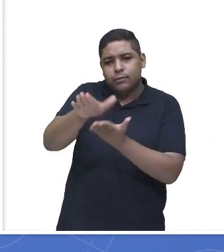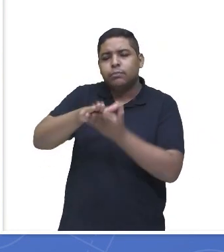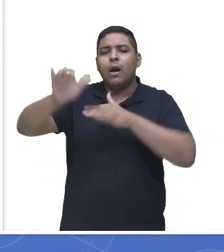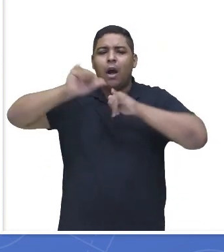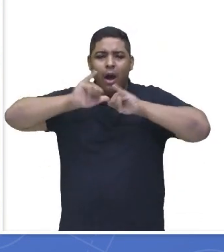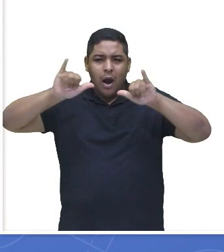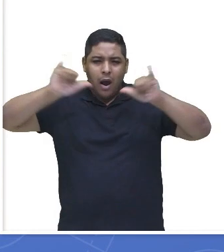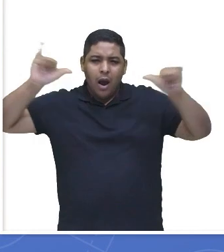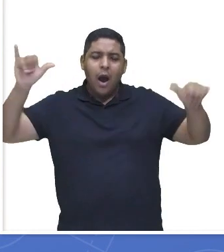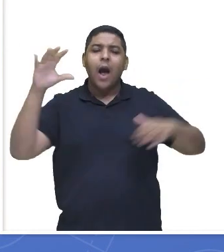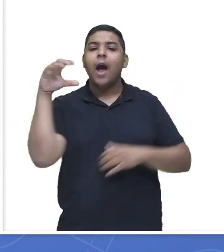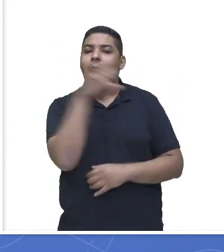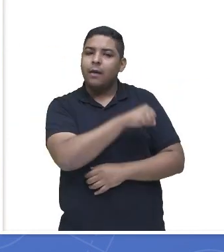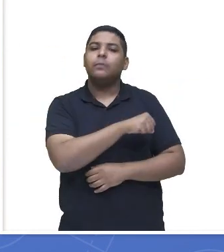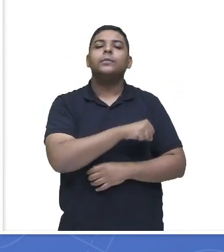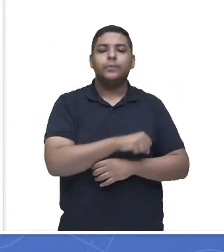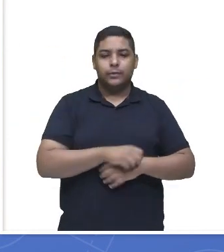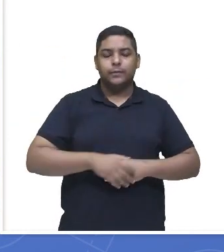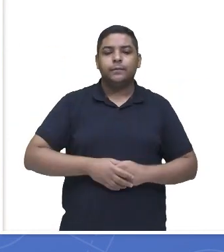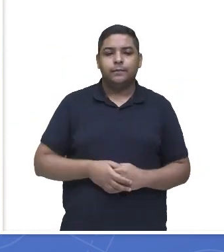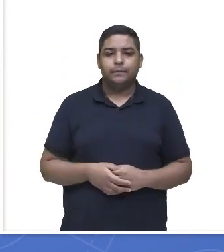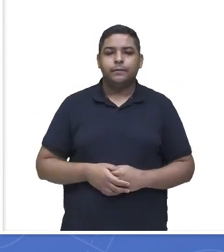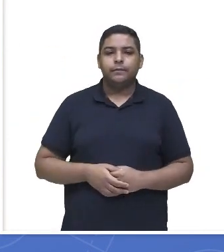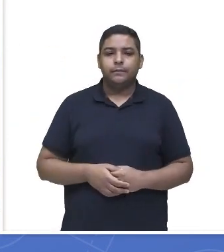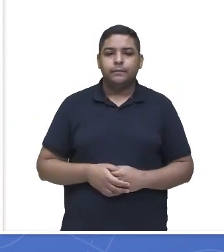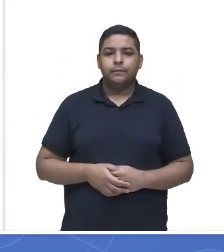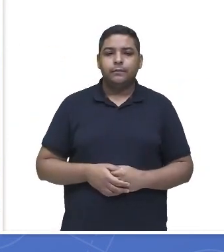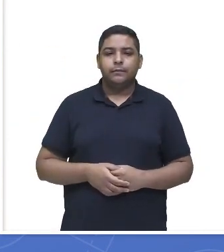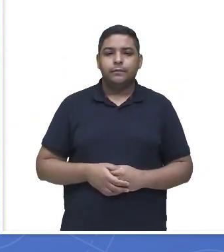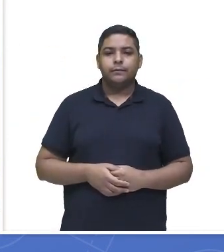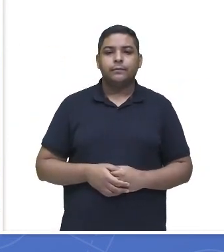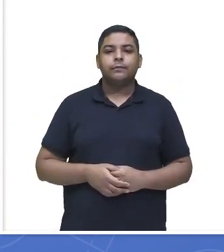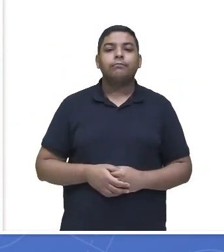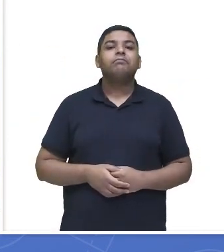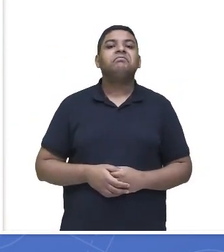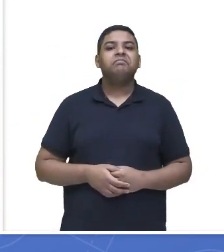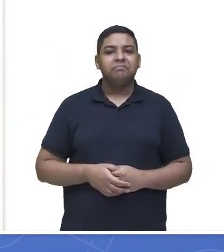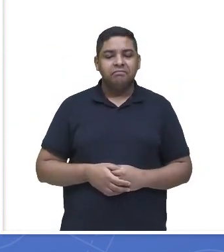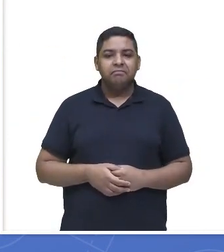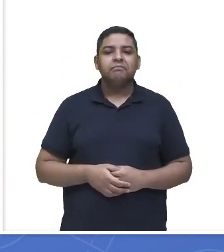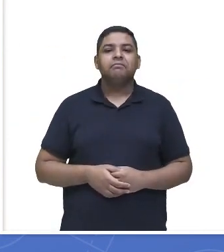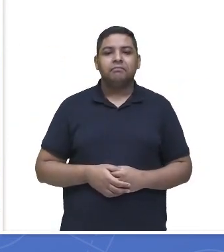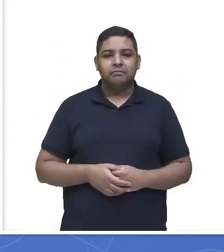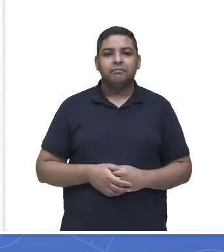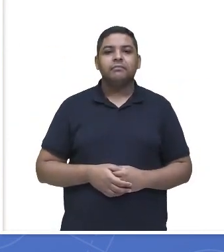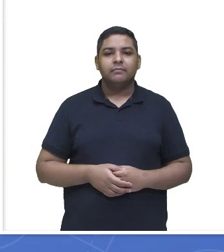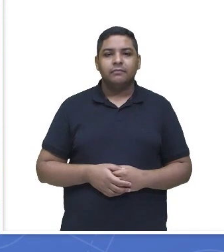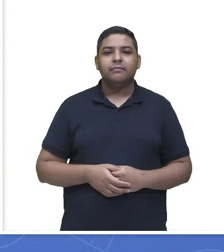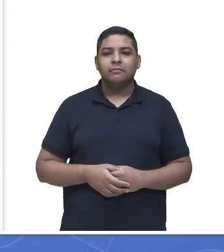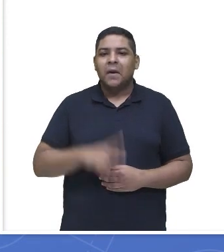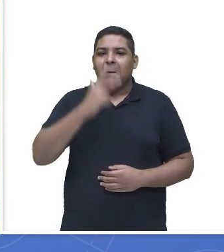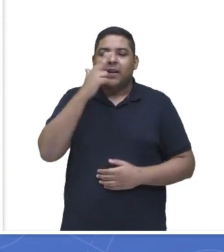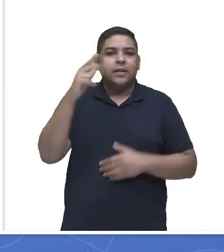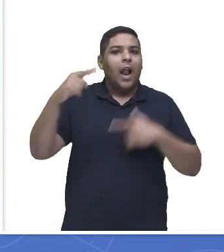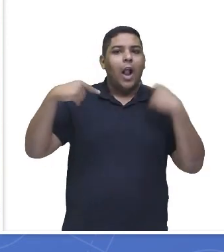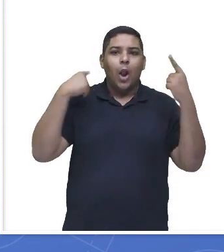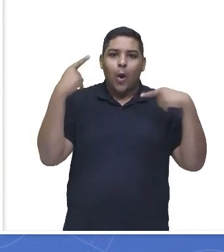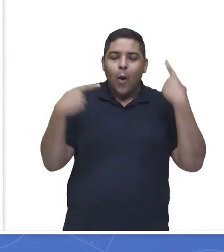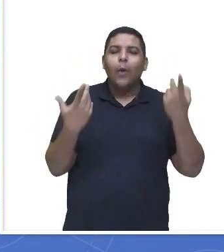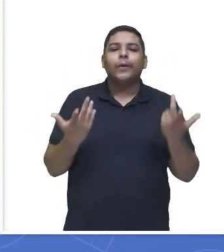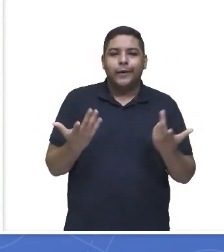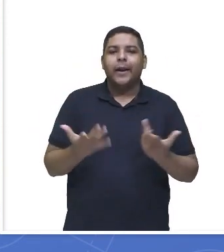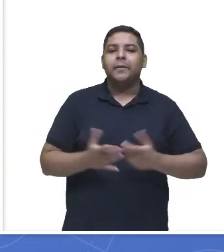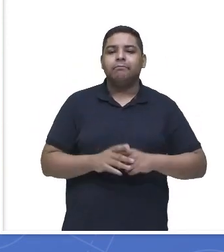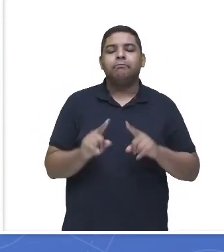uma rapidez muito maior. Olha só, quanta coisa, quanta loucura acontecendo dentro